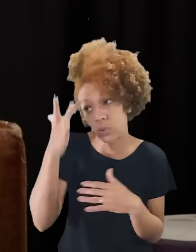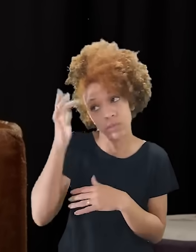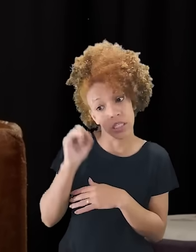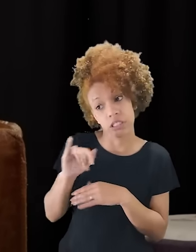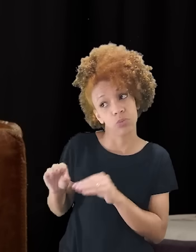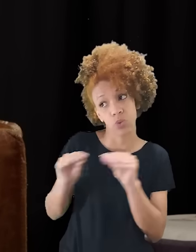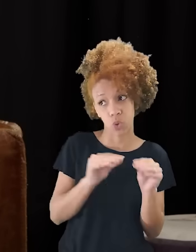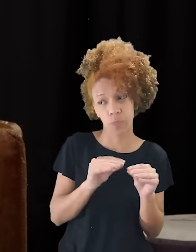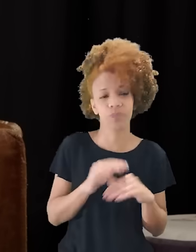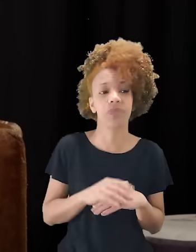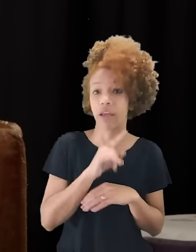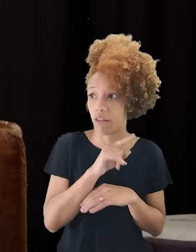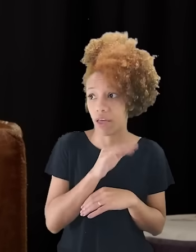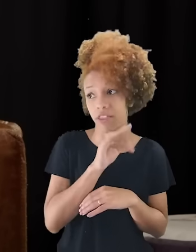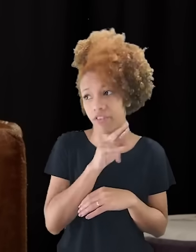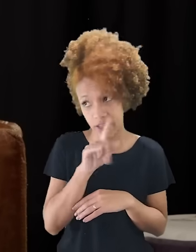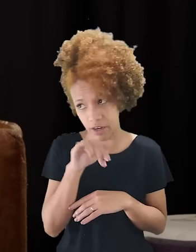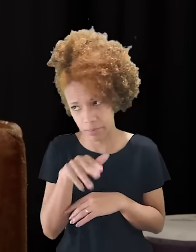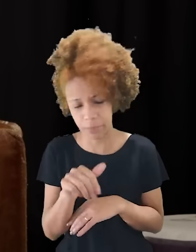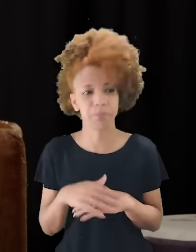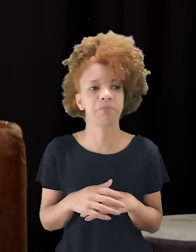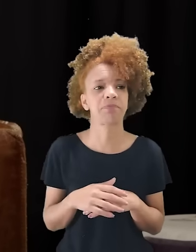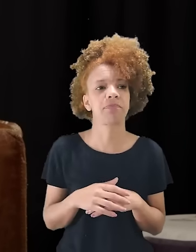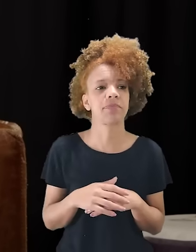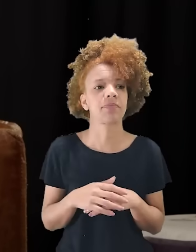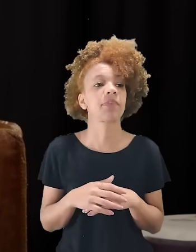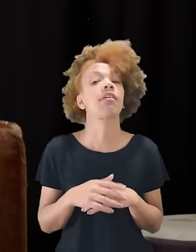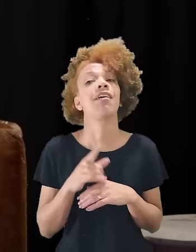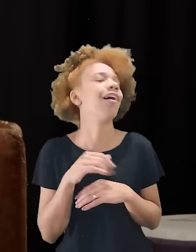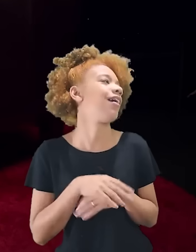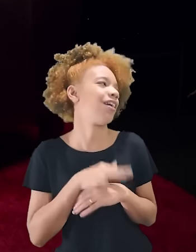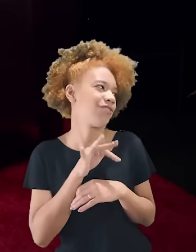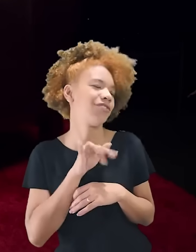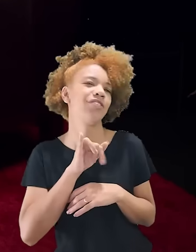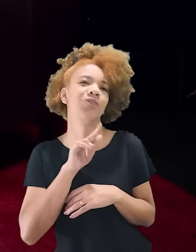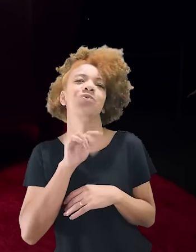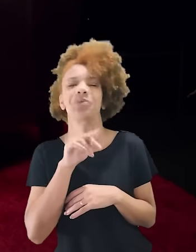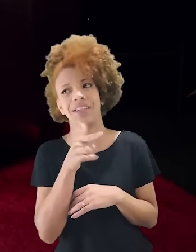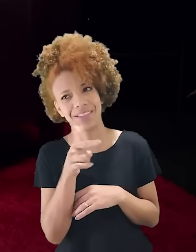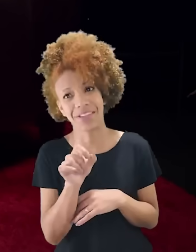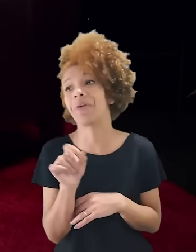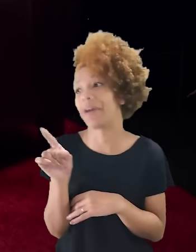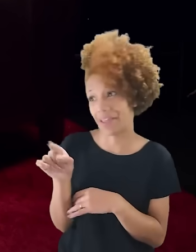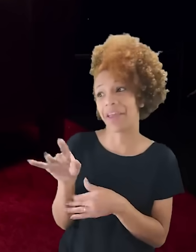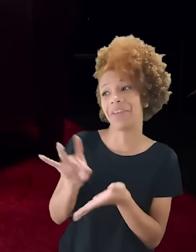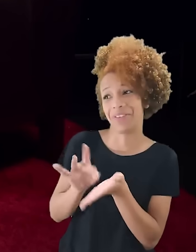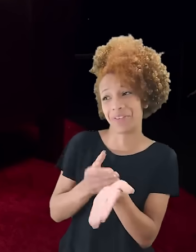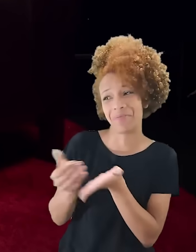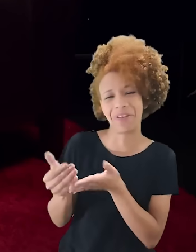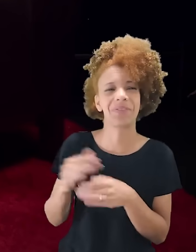Não sei se mudou de lugar lá no Jacarezinho Sei lá o nome e aí a gente Ah figuração era no